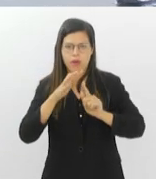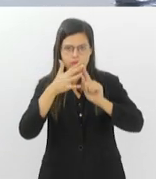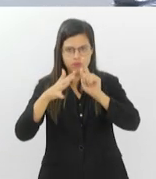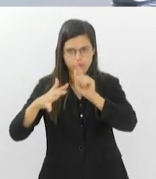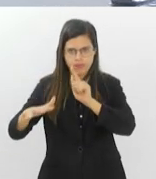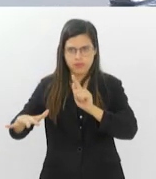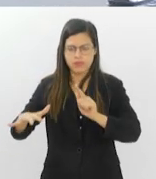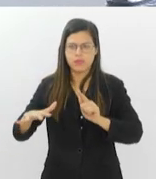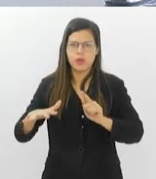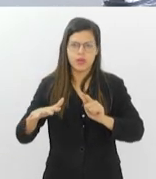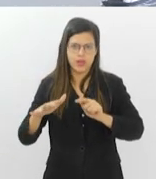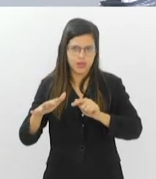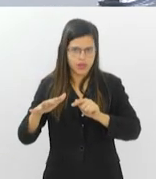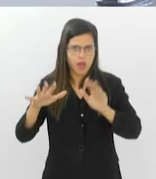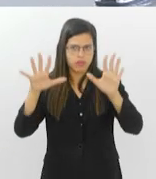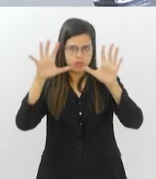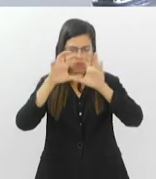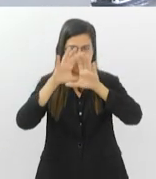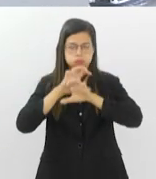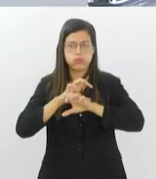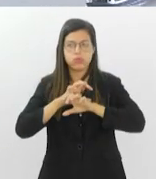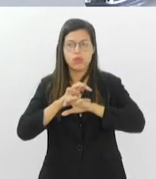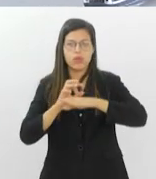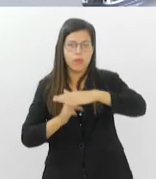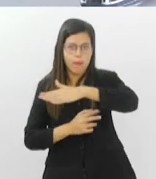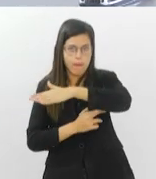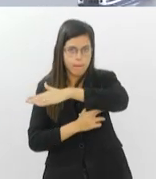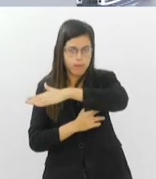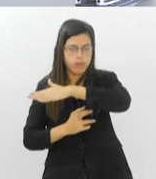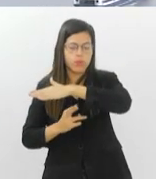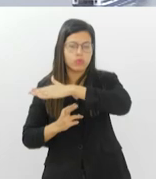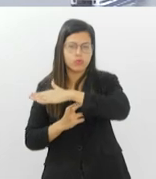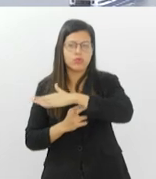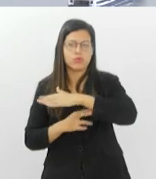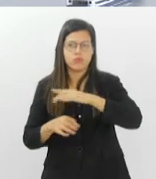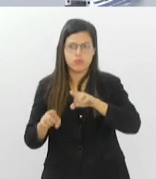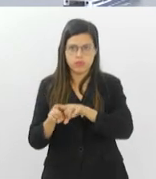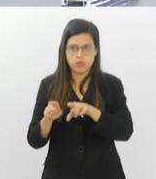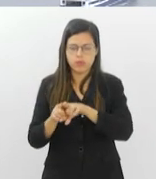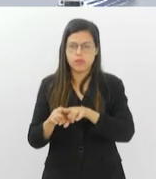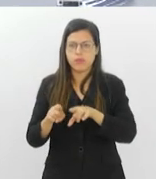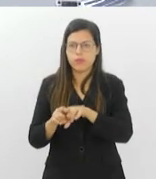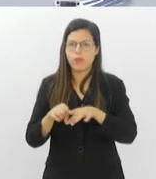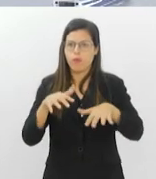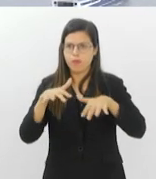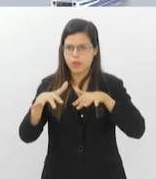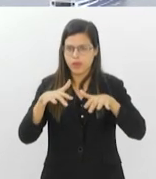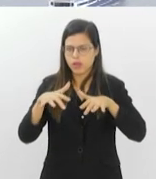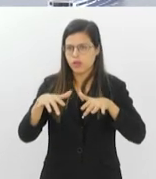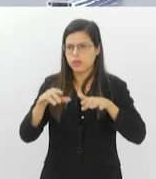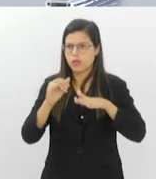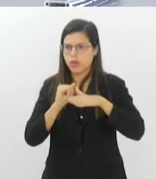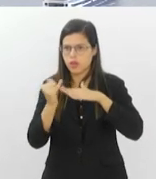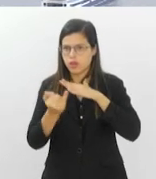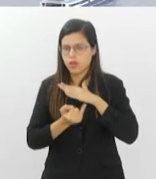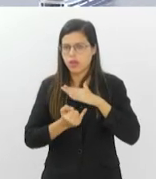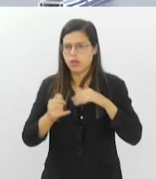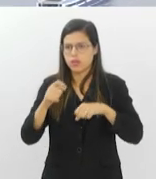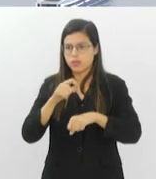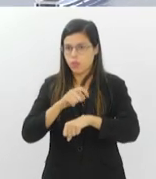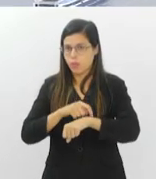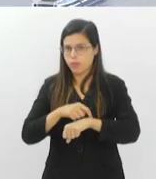bastante cinza. Ponte Rio-Niterói com bastante movimento, como sempre. Ilha Fiscal, nesse momento, faz